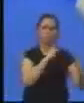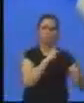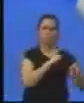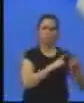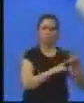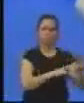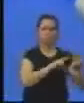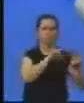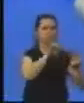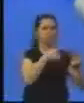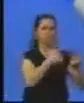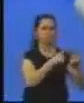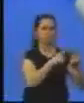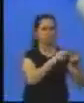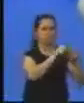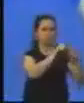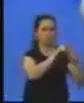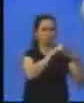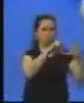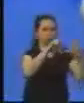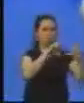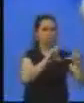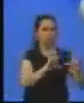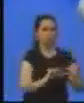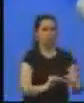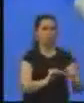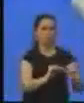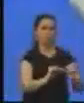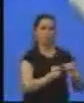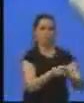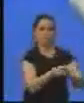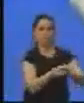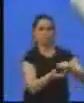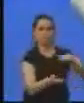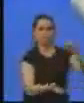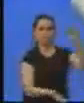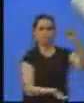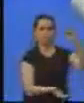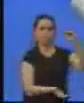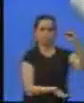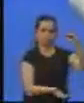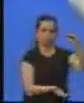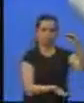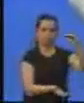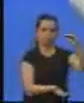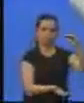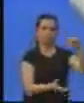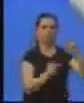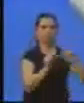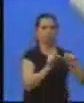V maiúsculo para indicar vazão e um V minúsculo para indicar volume. Aí, nós vamos fazer o quê?